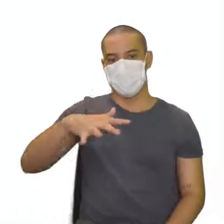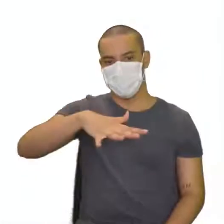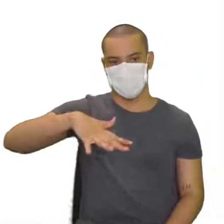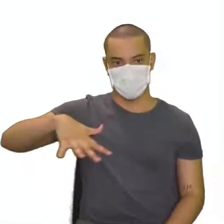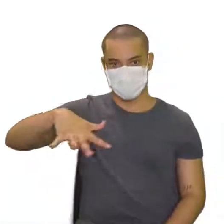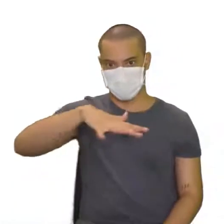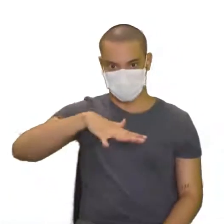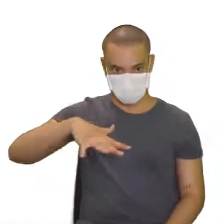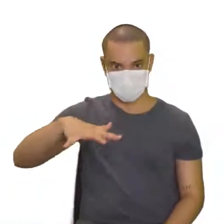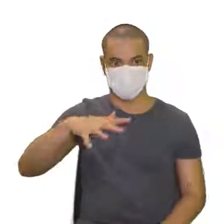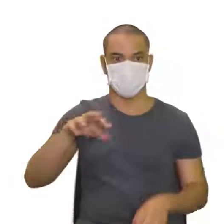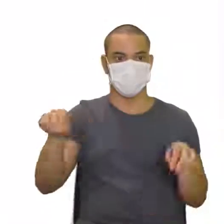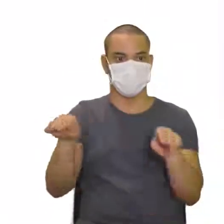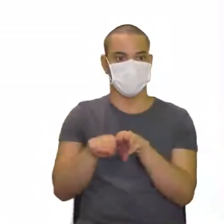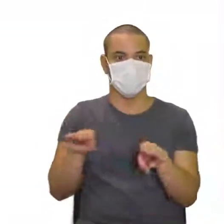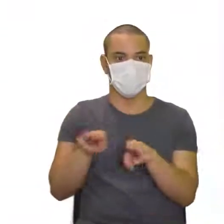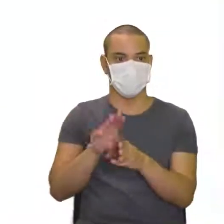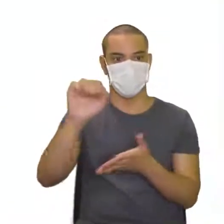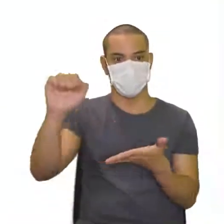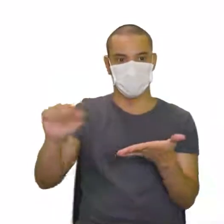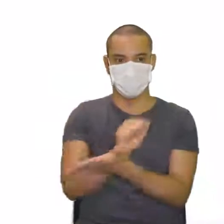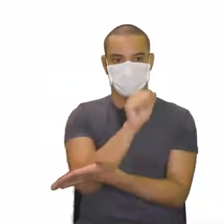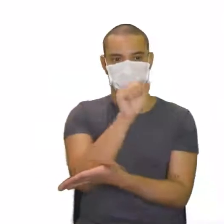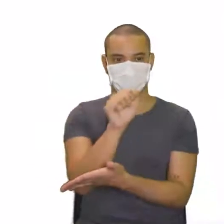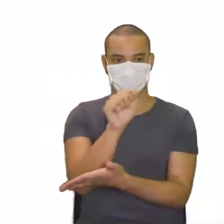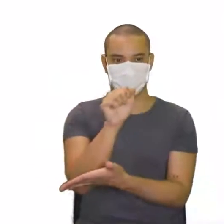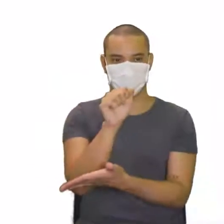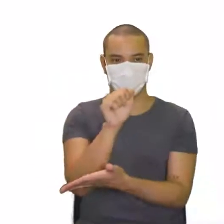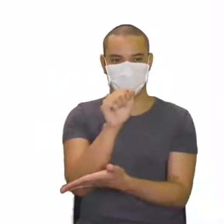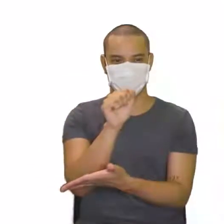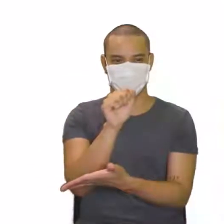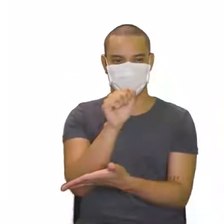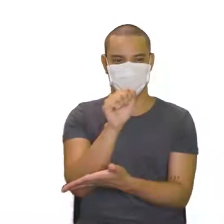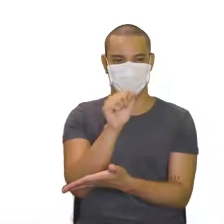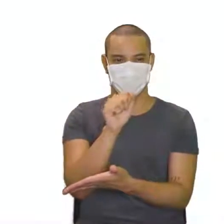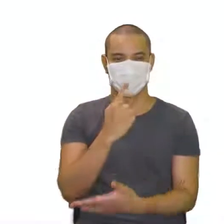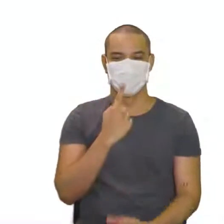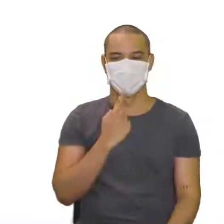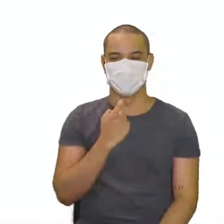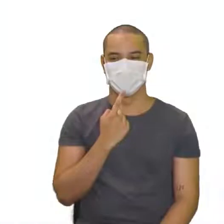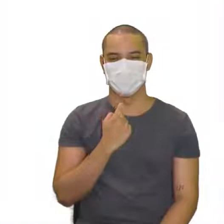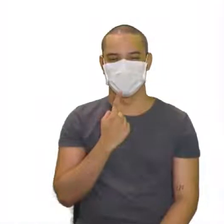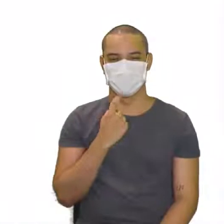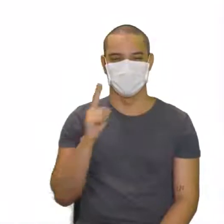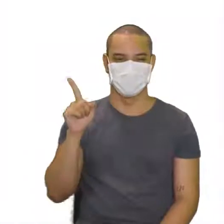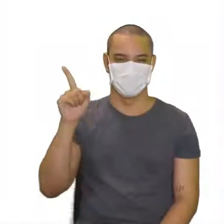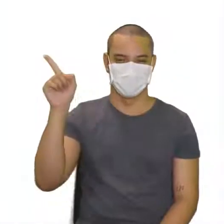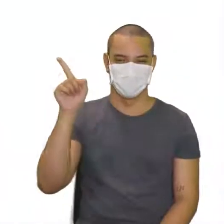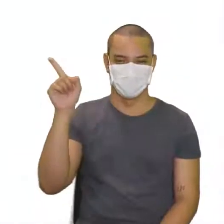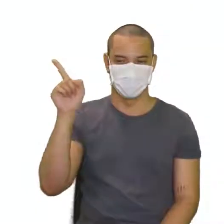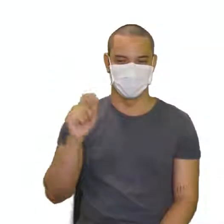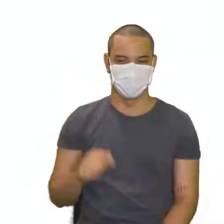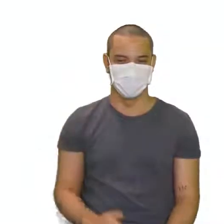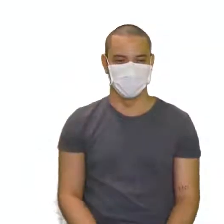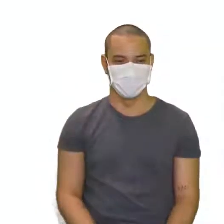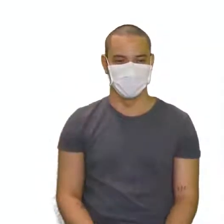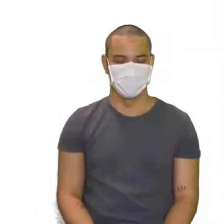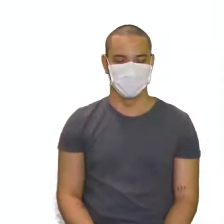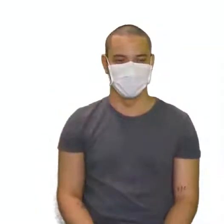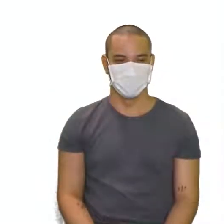magnético, deixa eu só apagar essa bolinha vermelha, que não faz parte, tá, da questão.